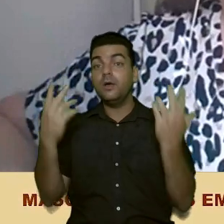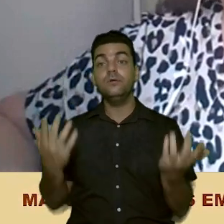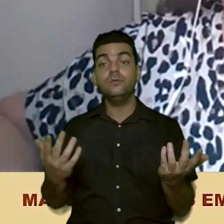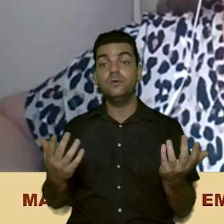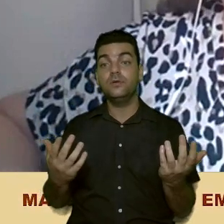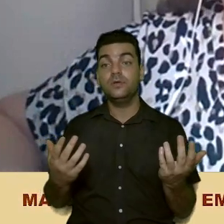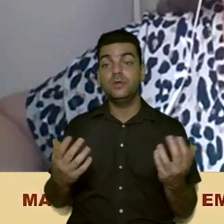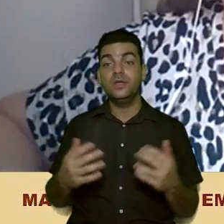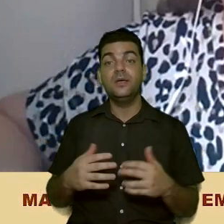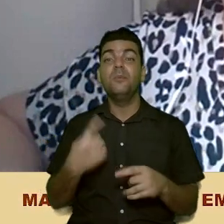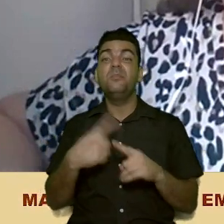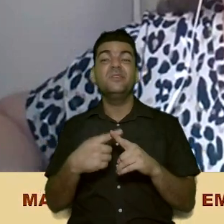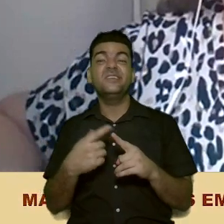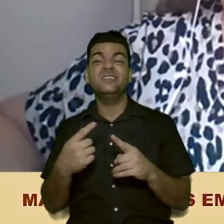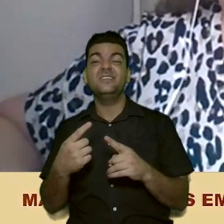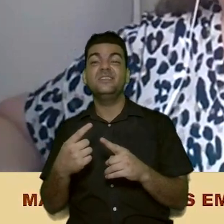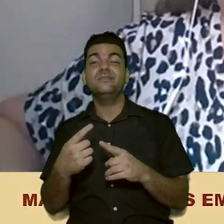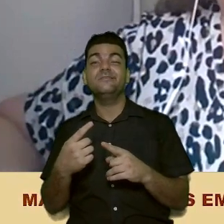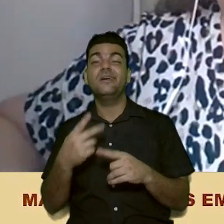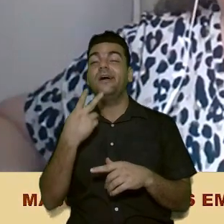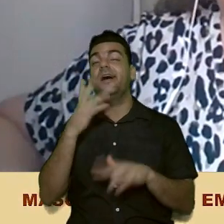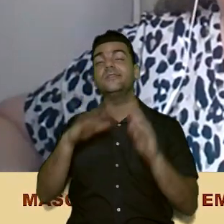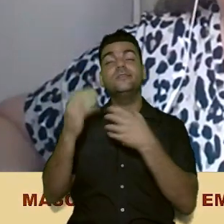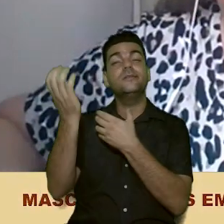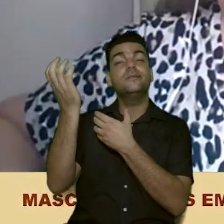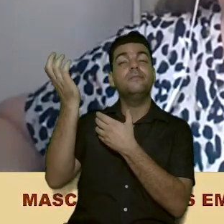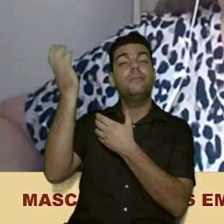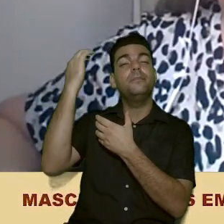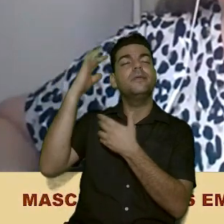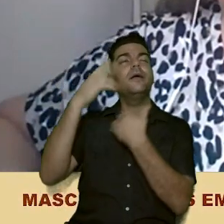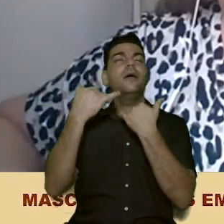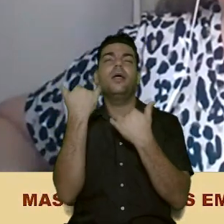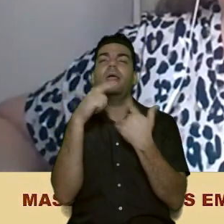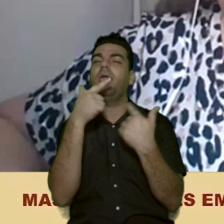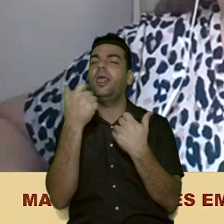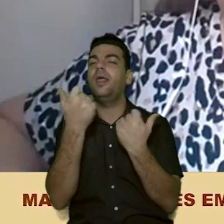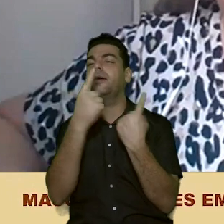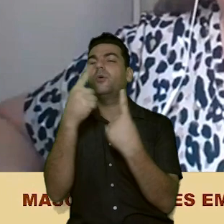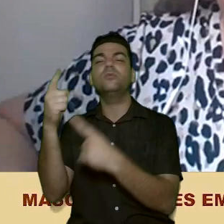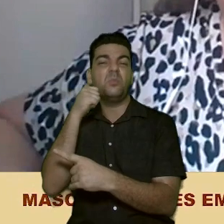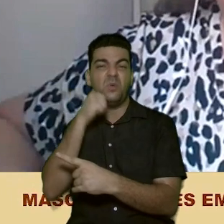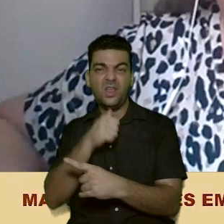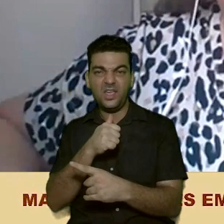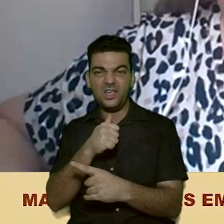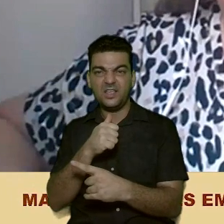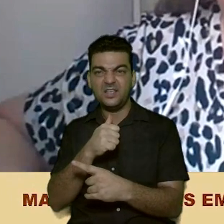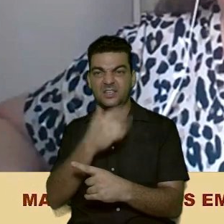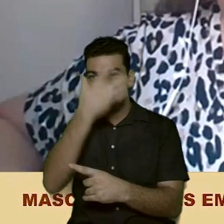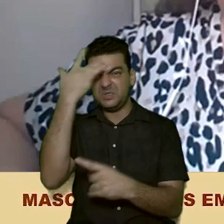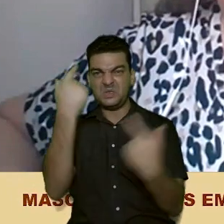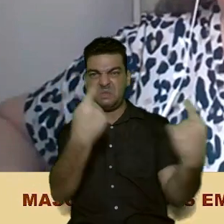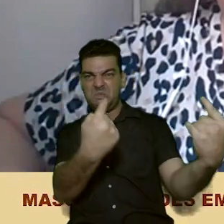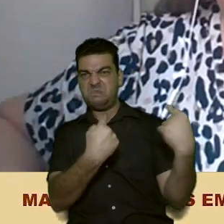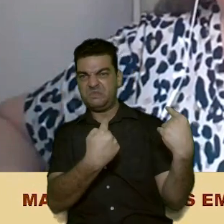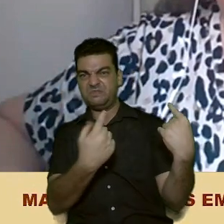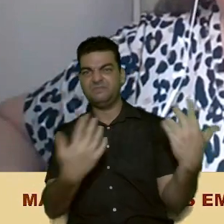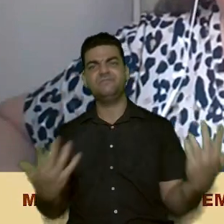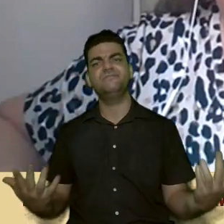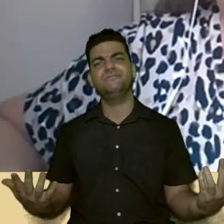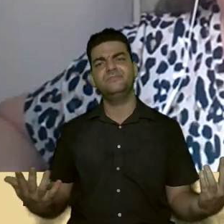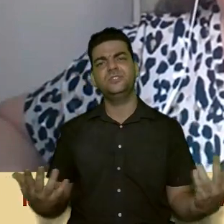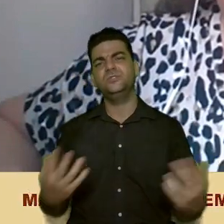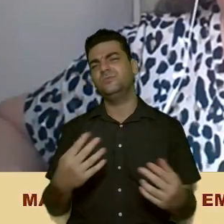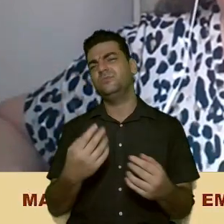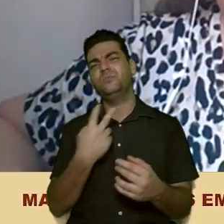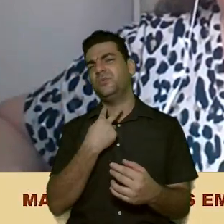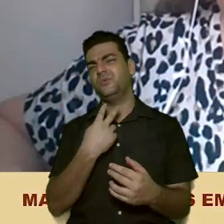piadinha horrorosa na mesa do domingo do almoço e os tios riem. Então, assim, a gente precisa, principalmente os homens que estão acordando,